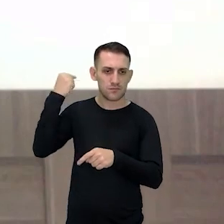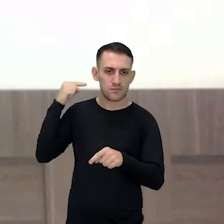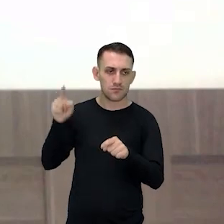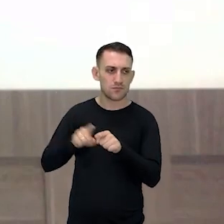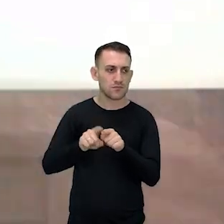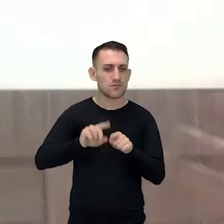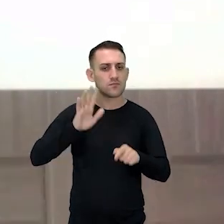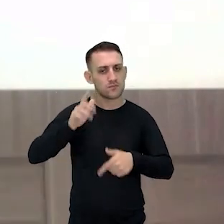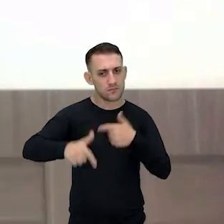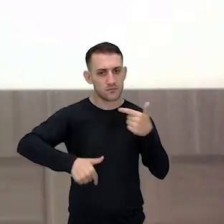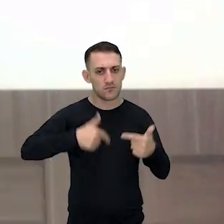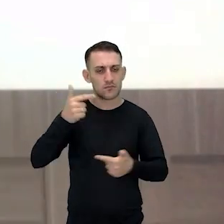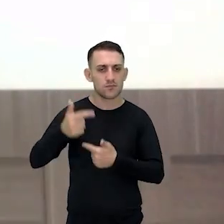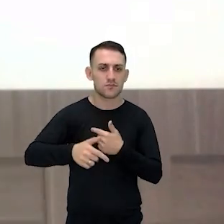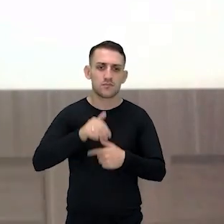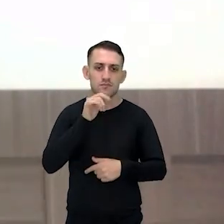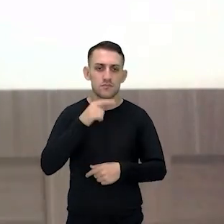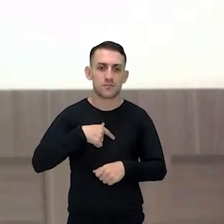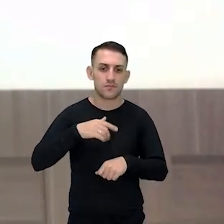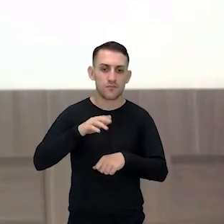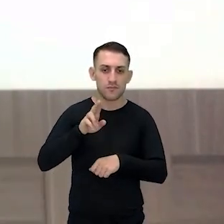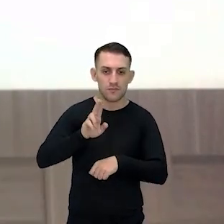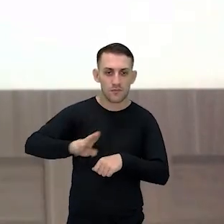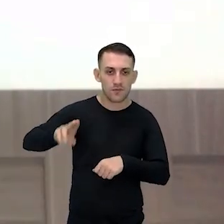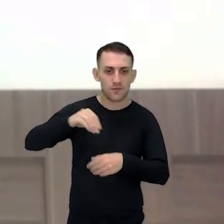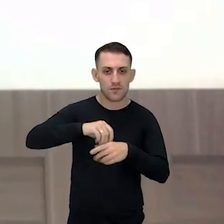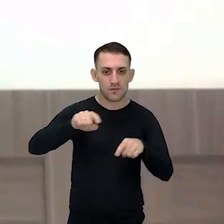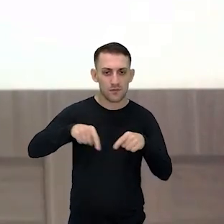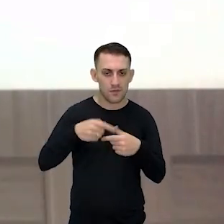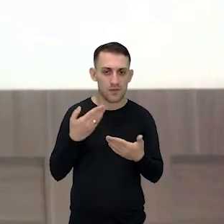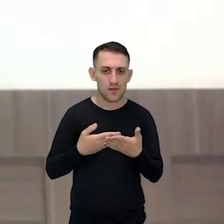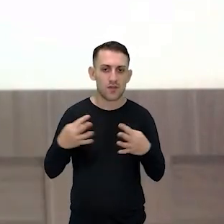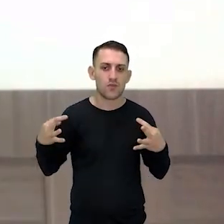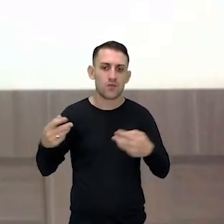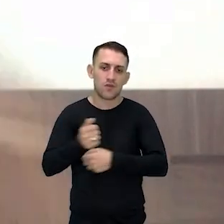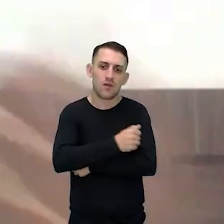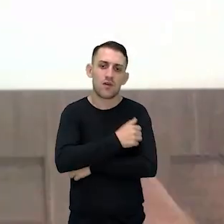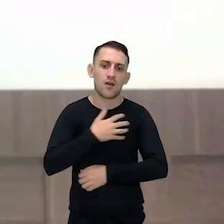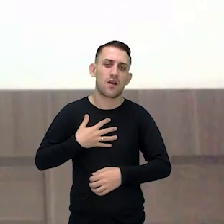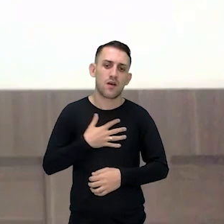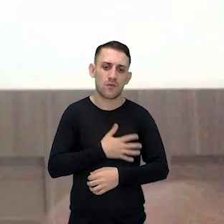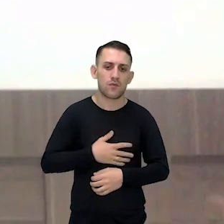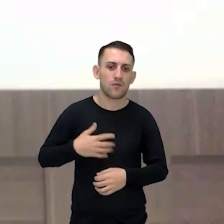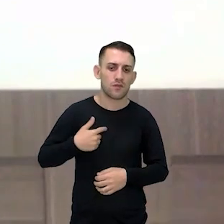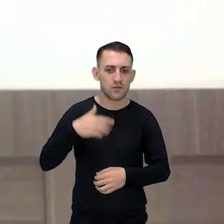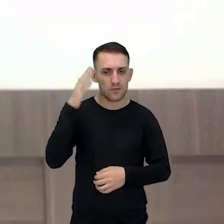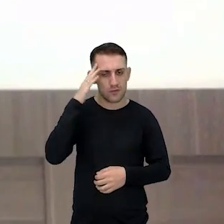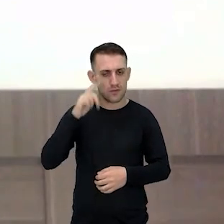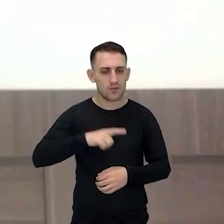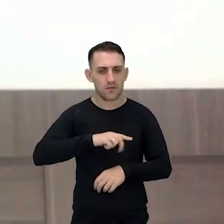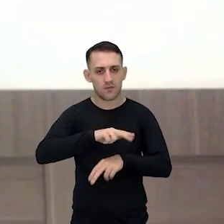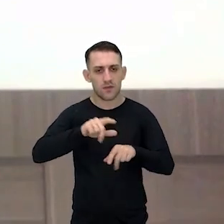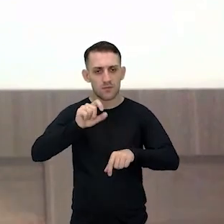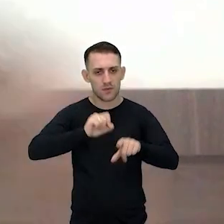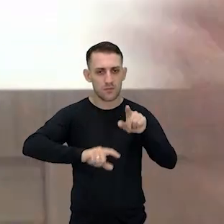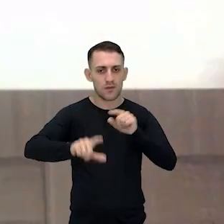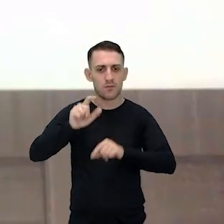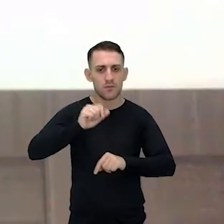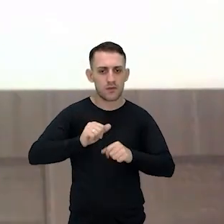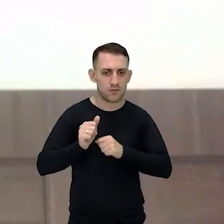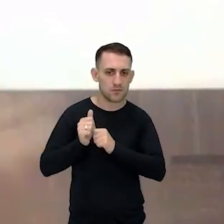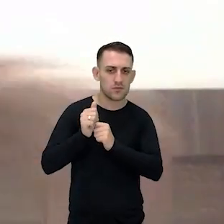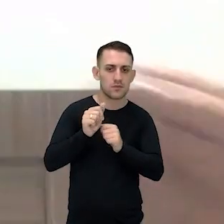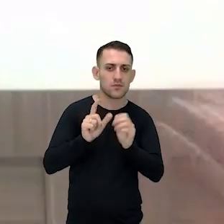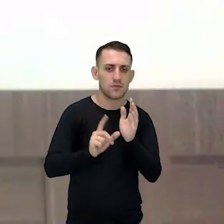já trabalhei, quando eu apliquei em sala, os estudantes amaram, né? Eu sei que tem muitas eletivas, né, acompanhando aí a rede, que trabalham com